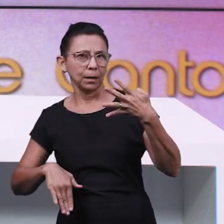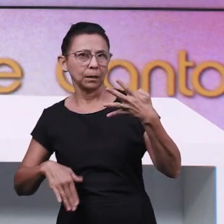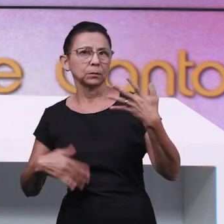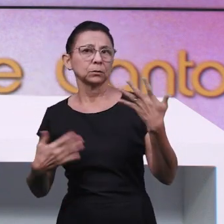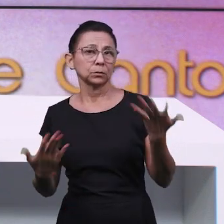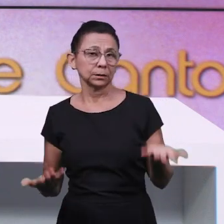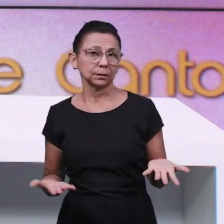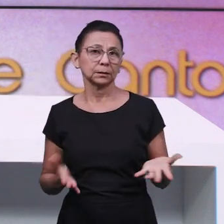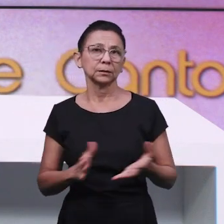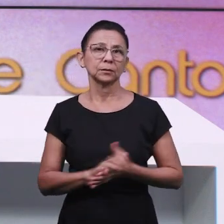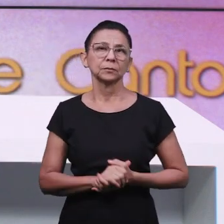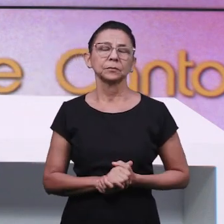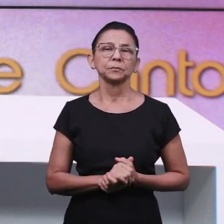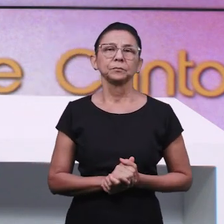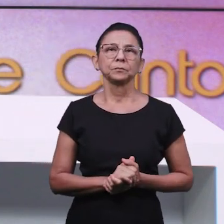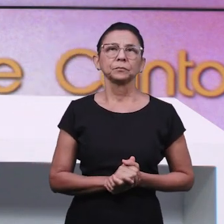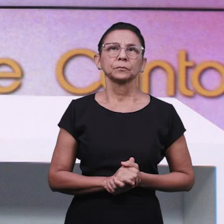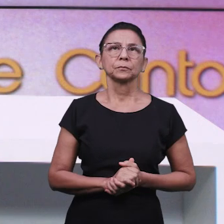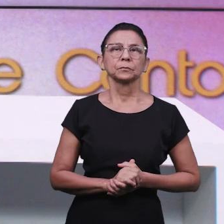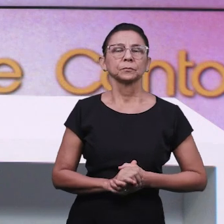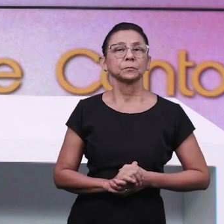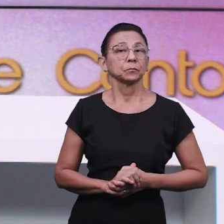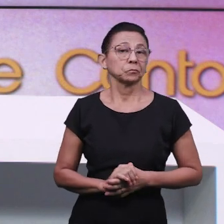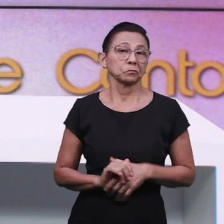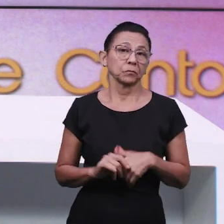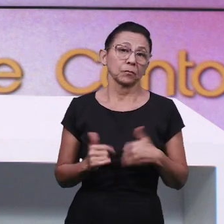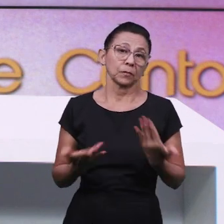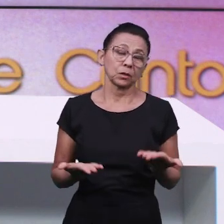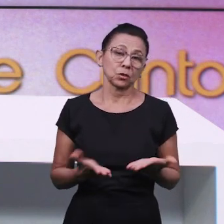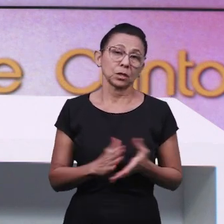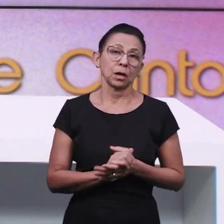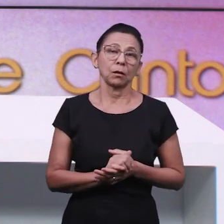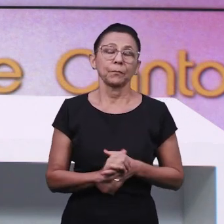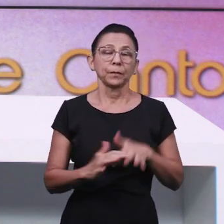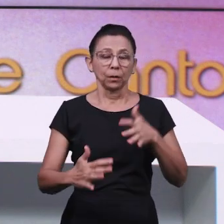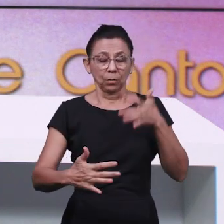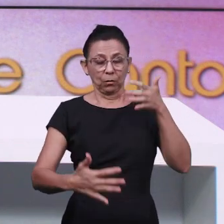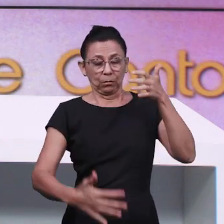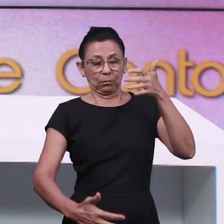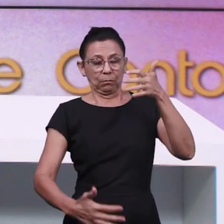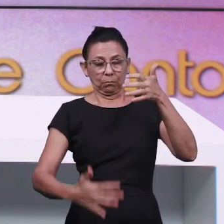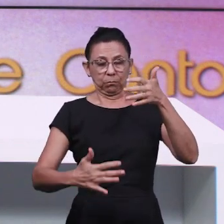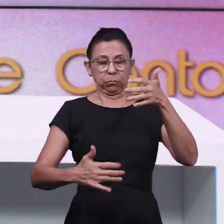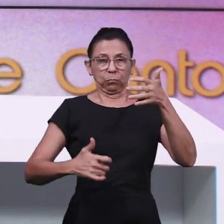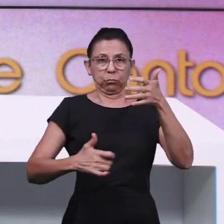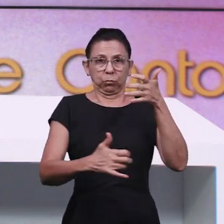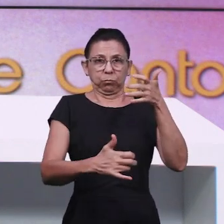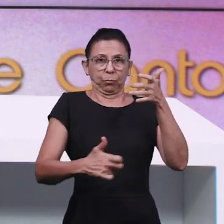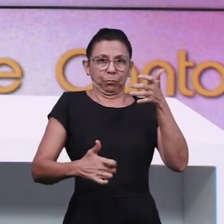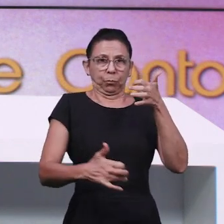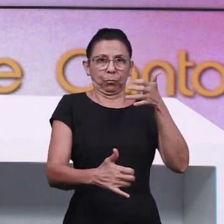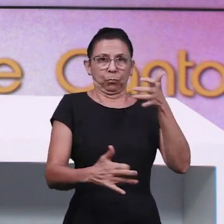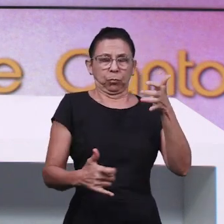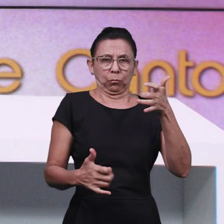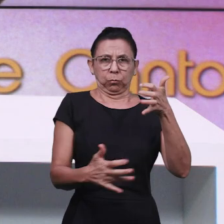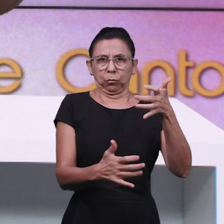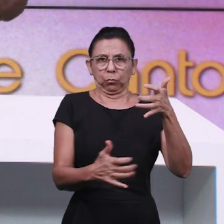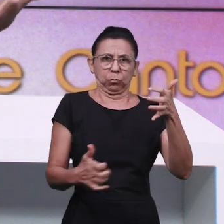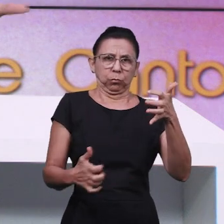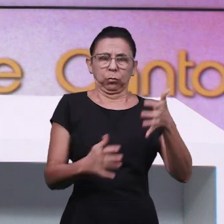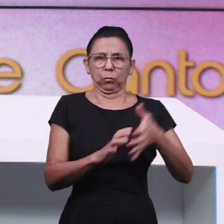um som até mesmo um pouco mais estridente. Já o violoncelo, por exemplo, ele vai ter um som mais grave,